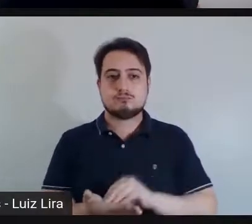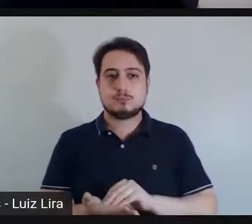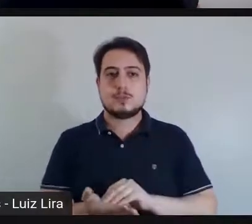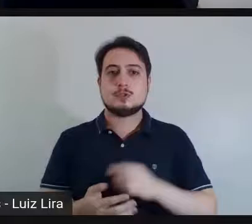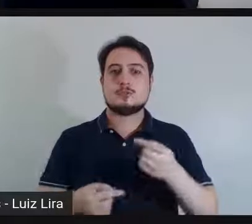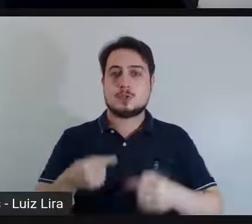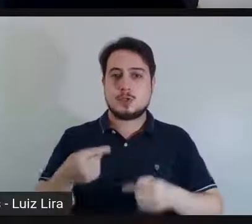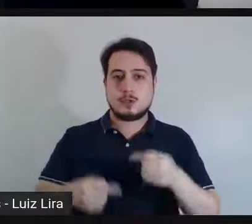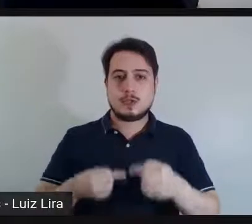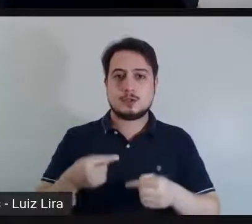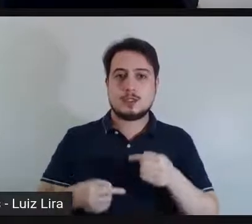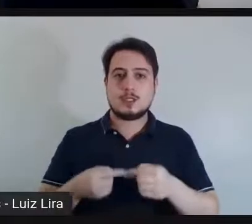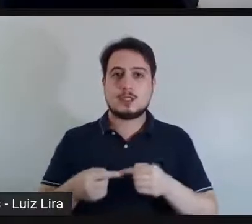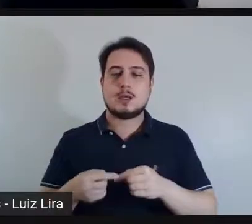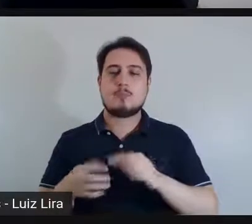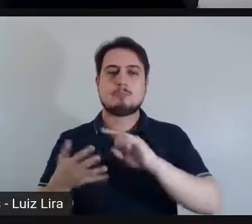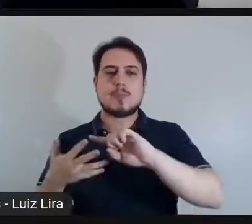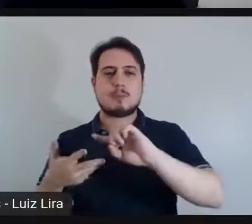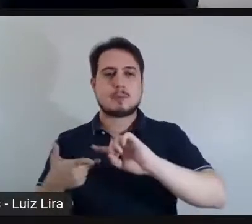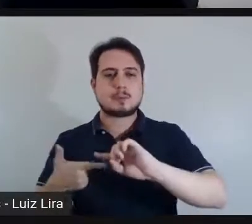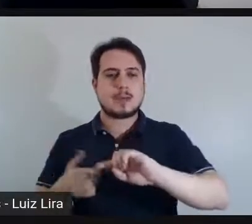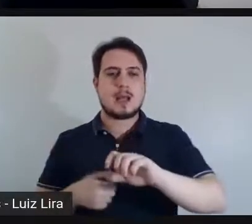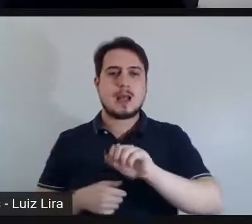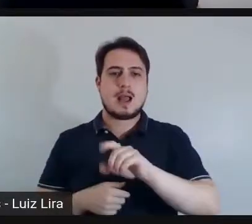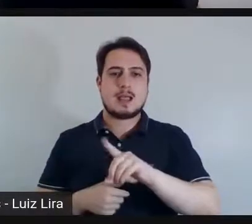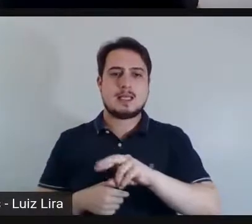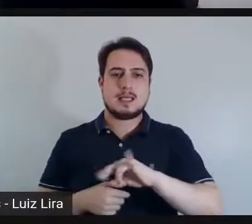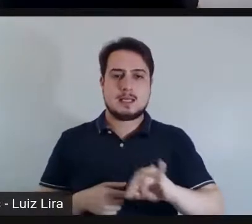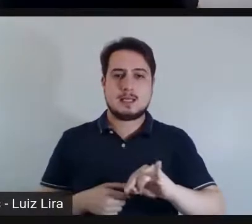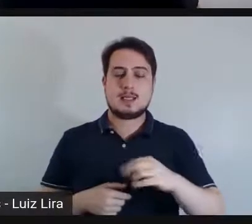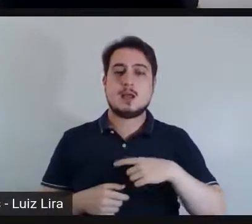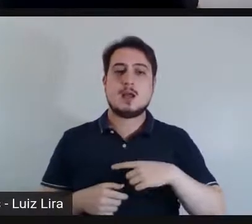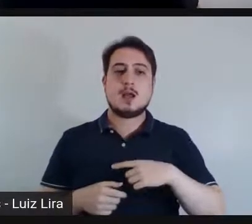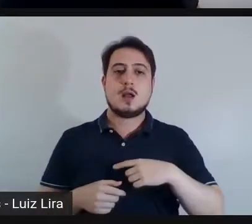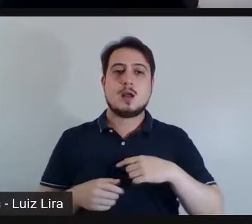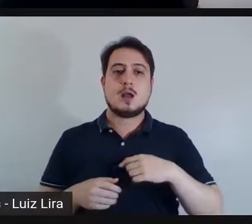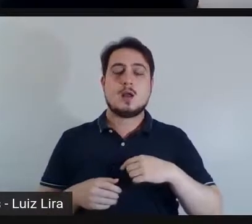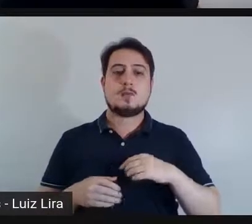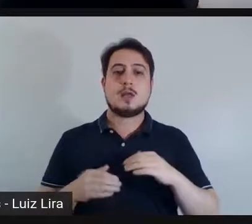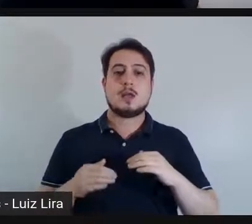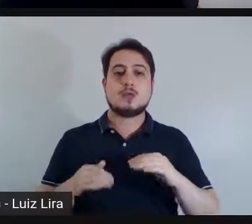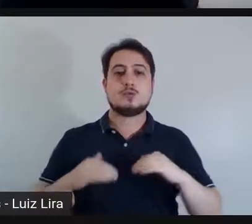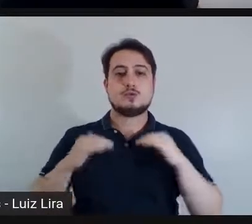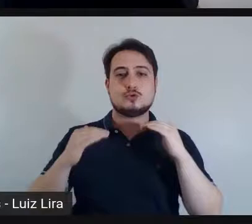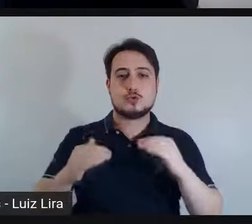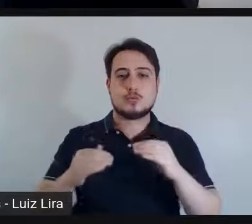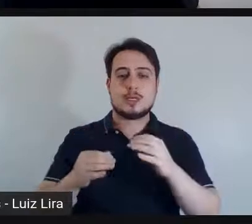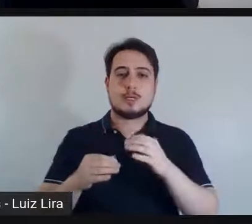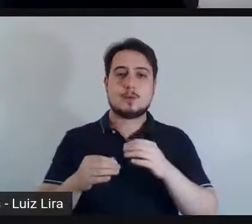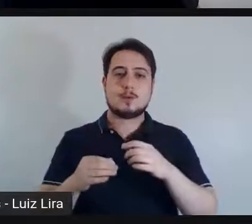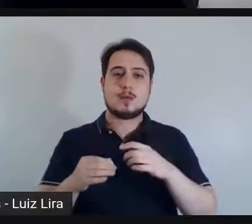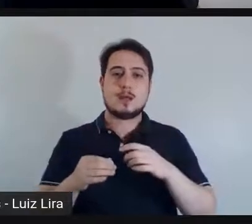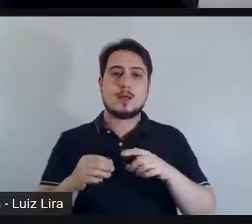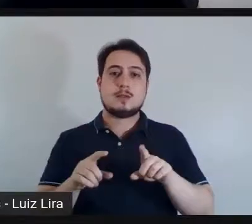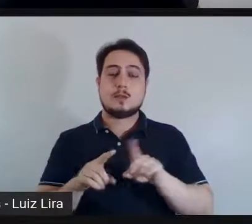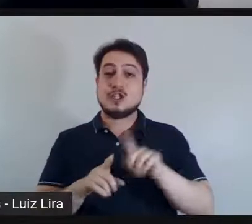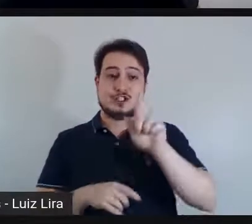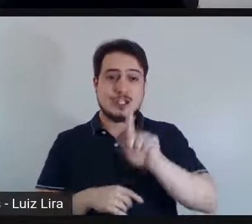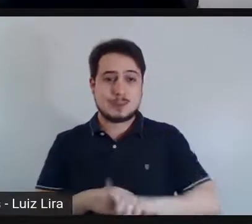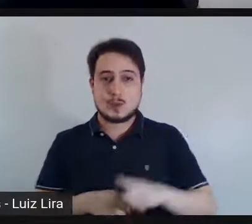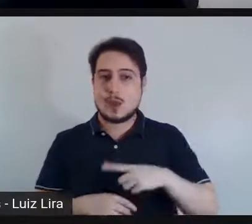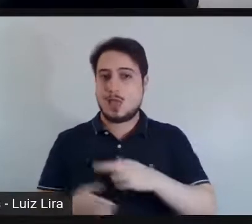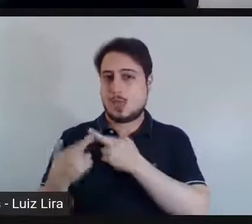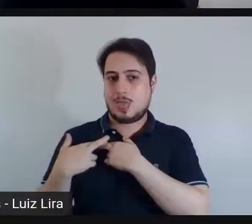debatido pelo Supremo em várias ADIs, né? E o Supremo colocou que não pode ser responsabilizado o gestor que